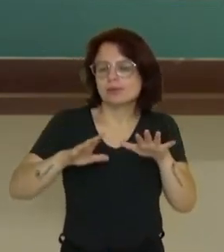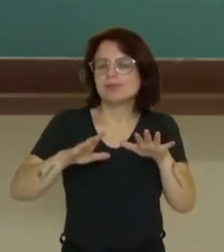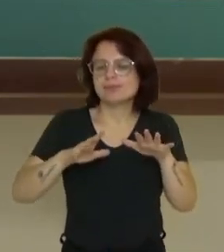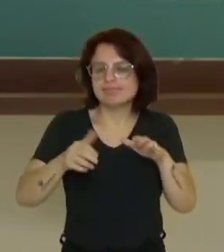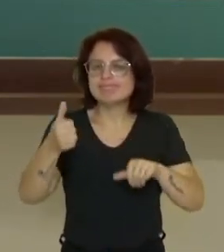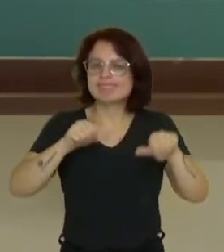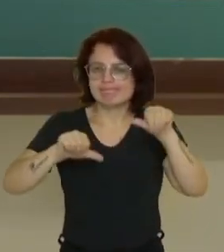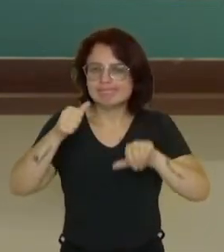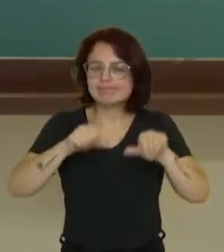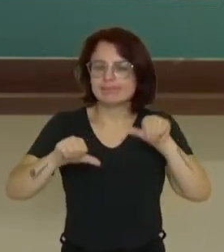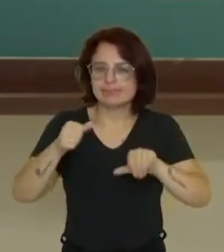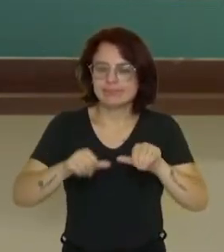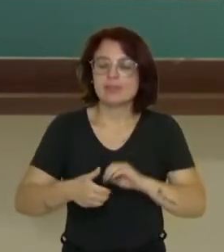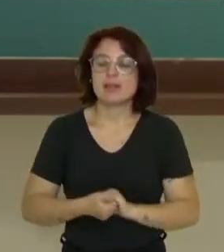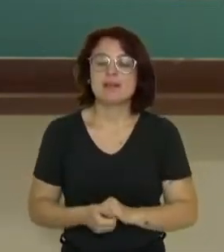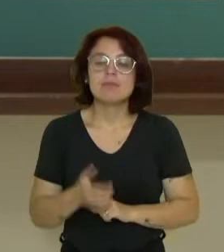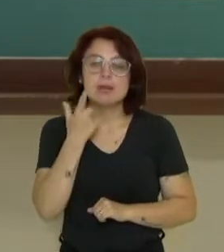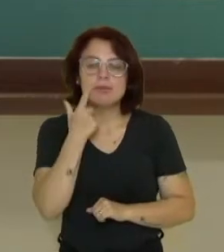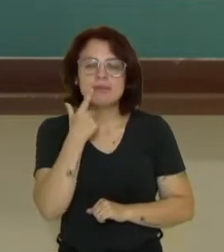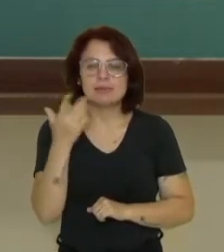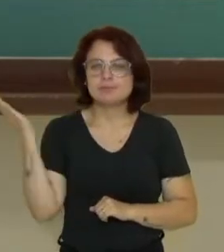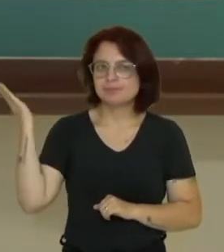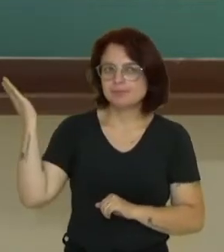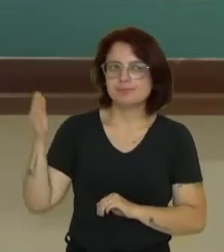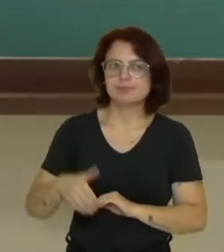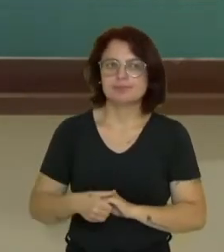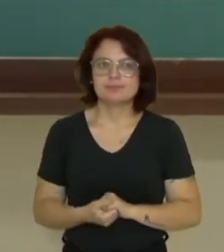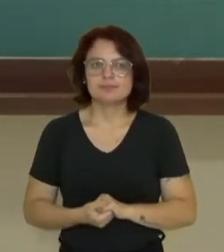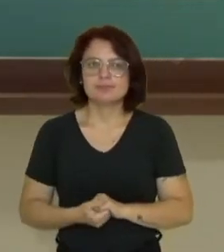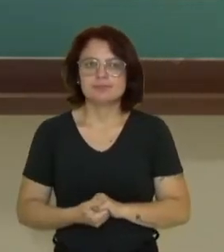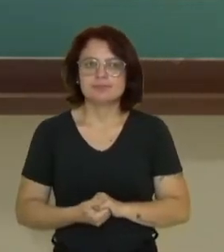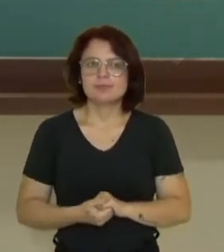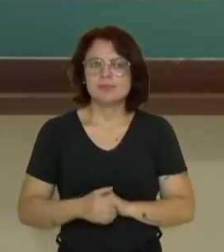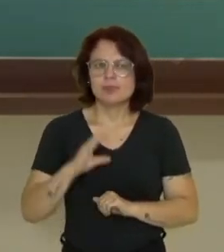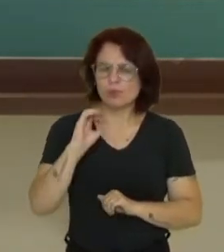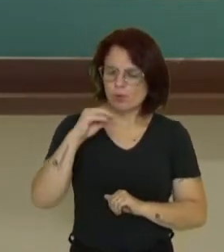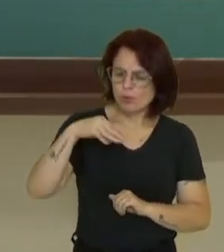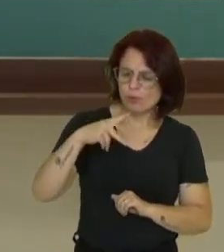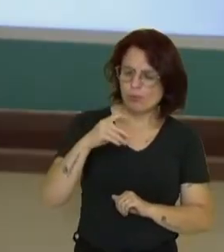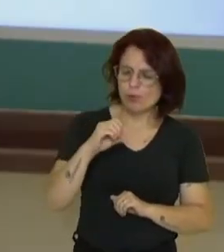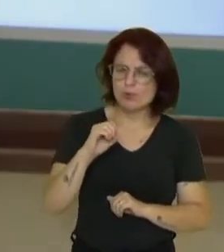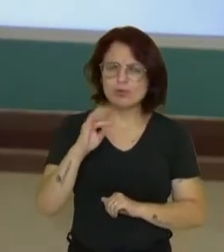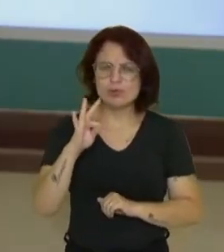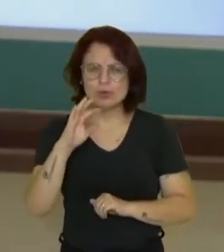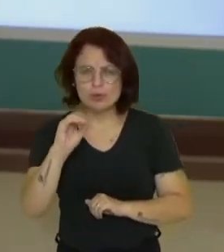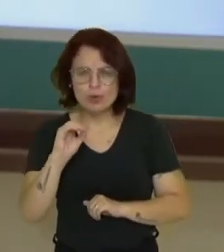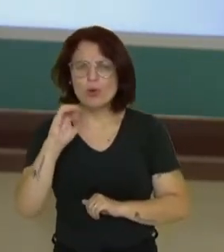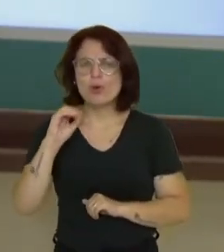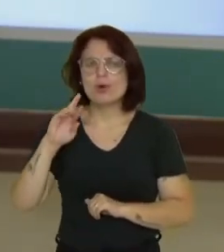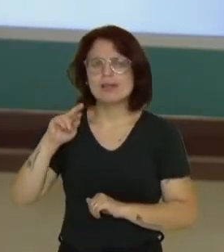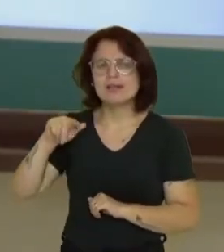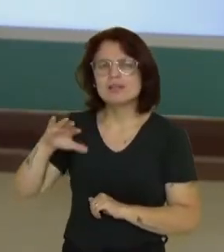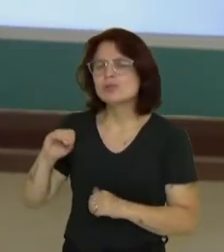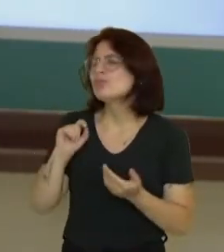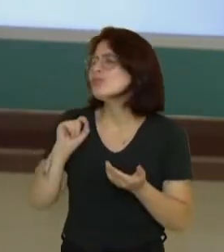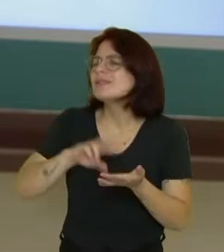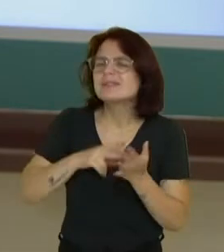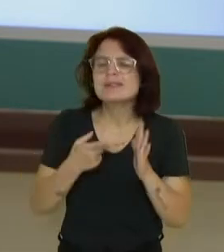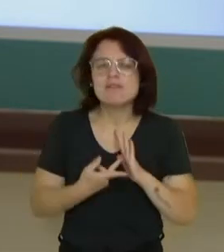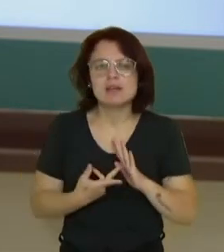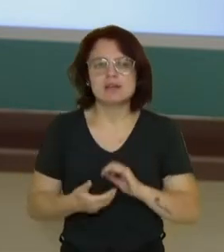e inorgânicos. Venha comigo. Bom, compostos orgânicos. O que vem a ser um composto